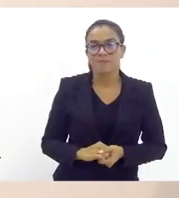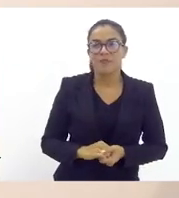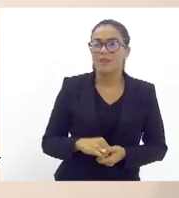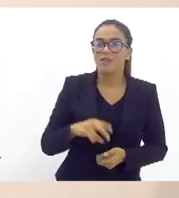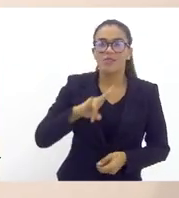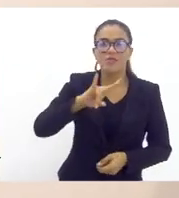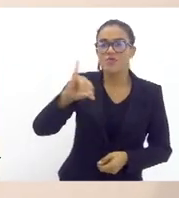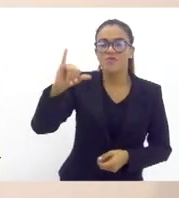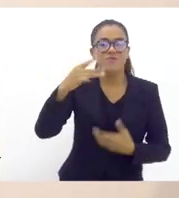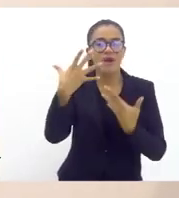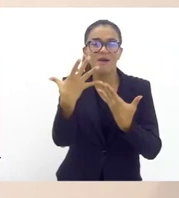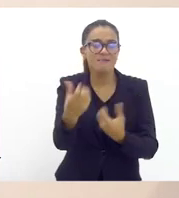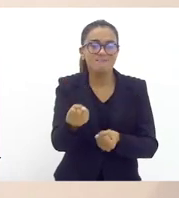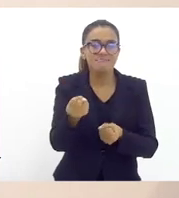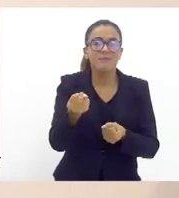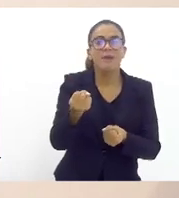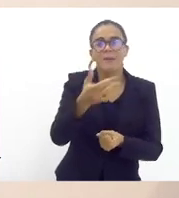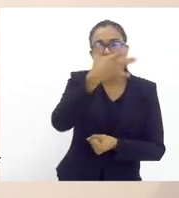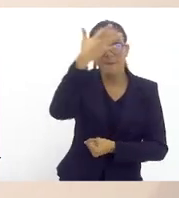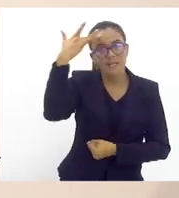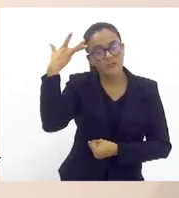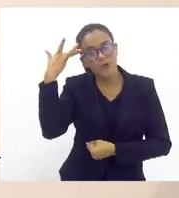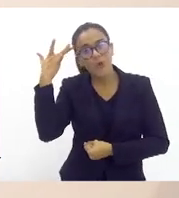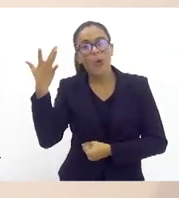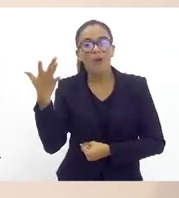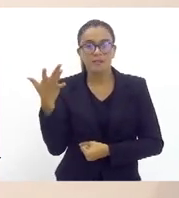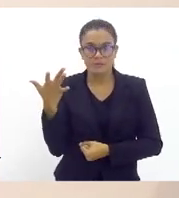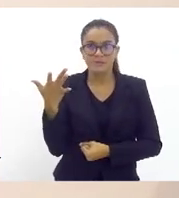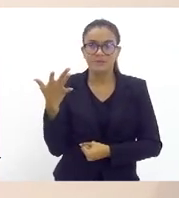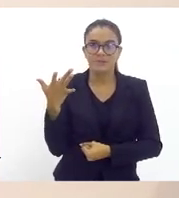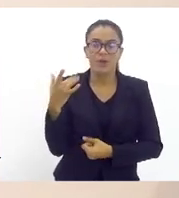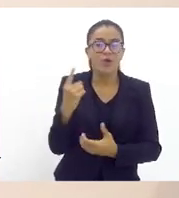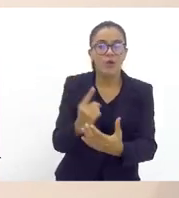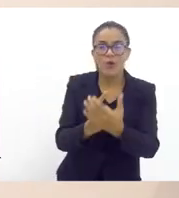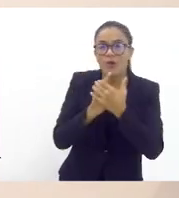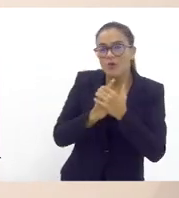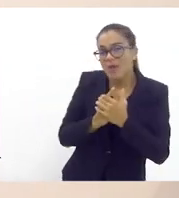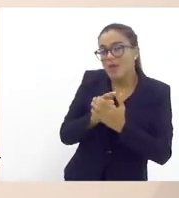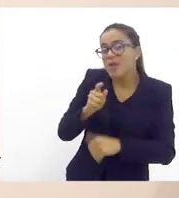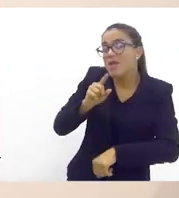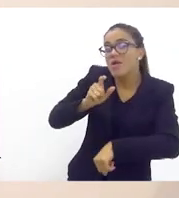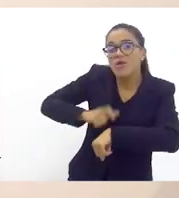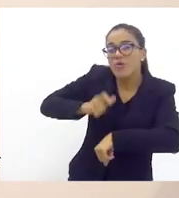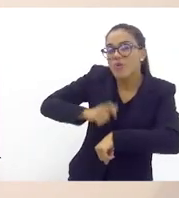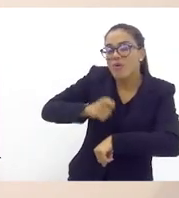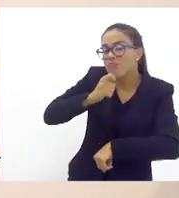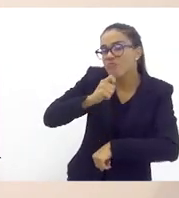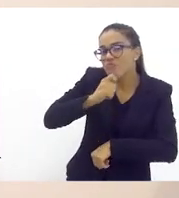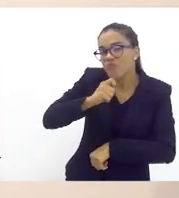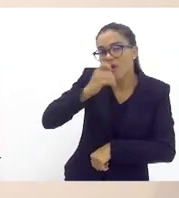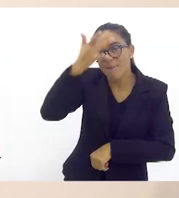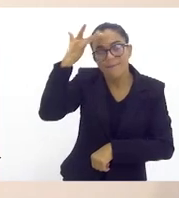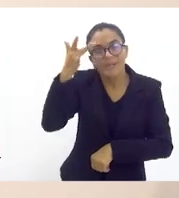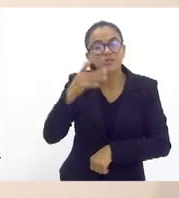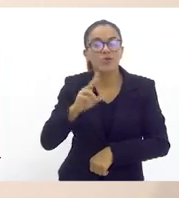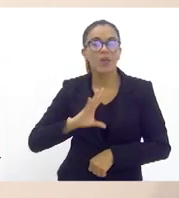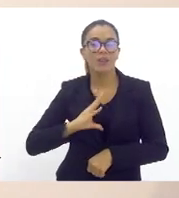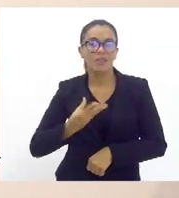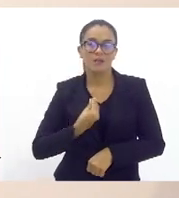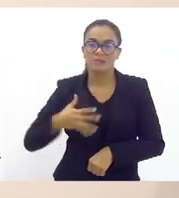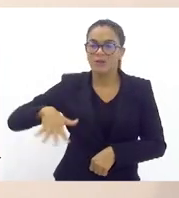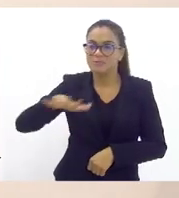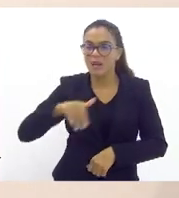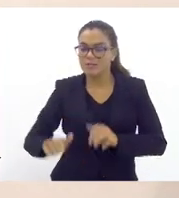conseguir fazer nenhum acolhimento, os projetos não vão conseguir fazer nenhum acolhimento enquanto não tivermos pessoas trans nos espaços de